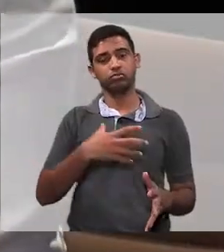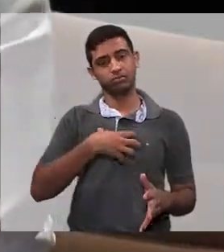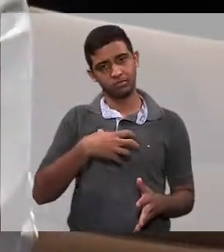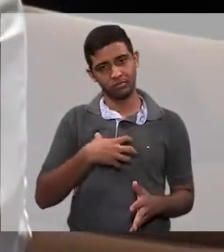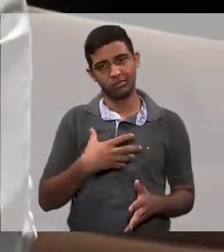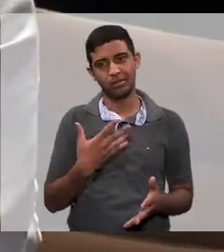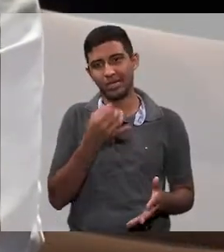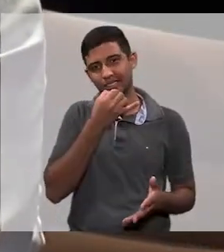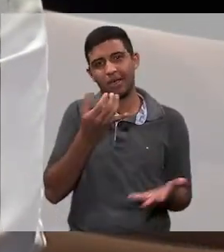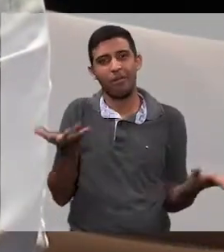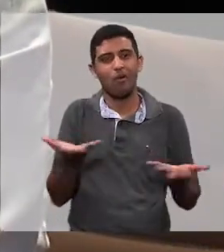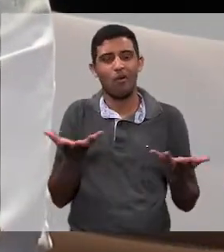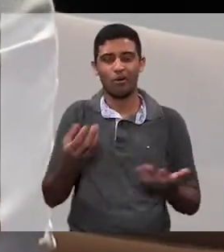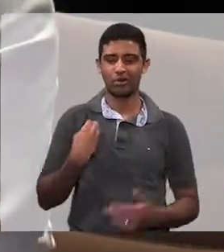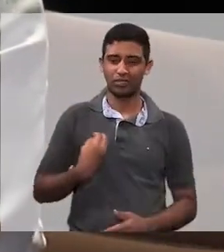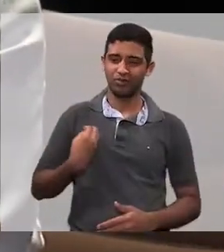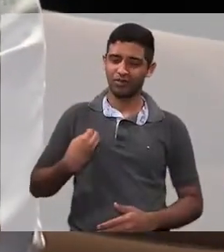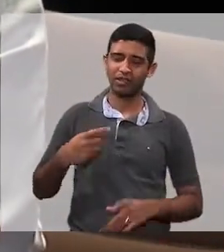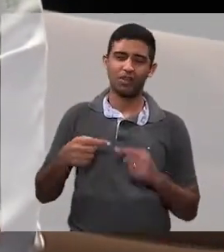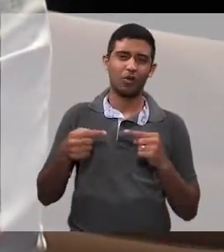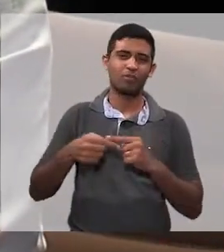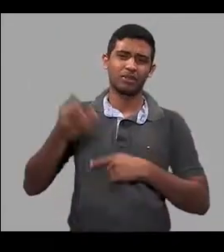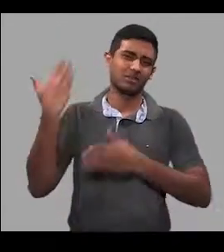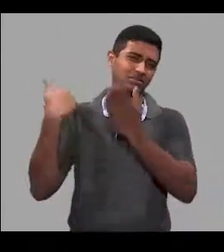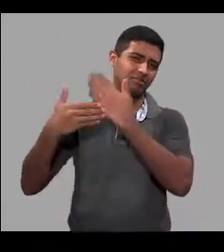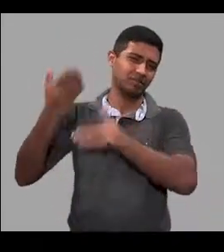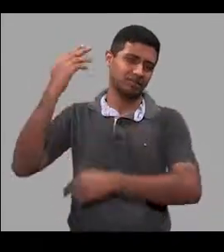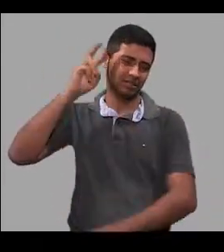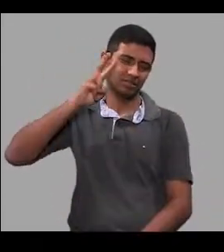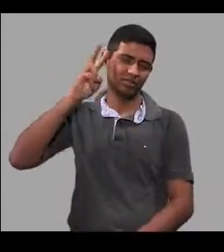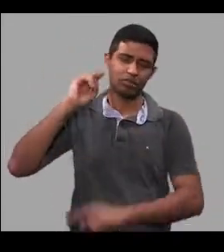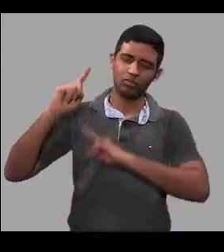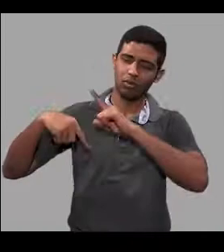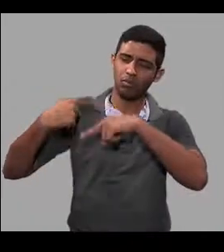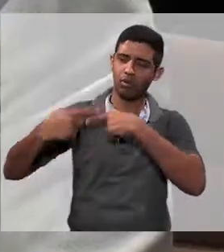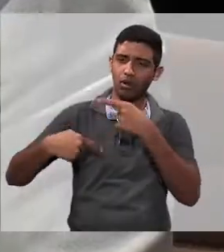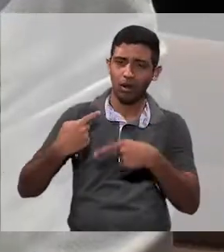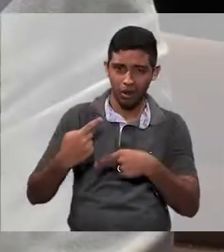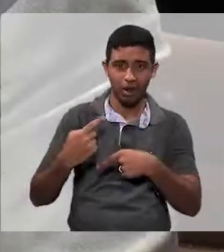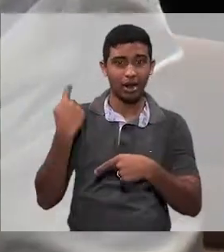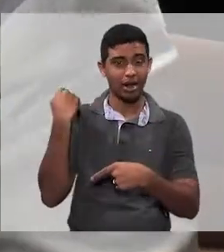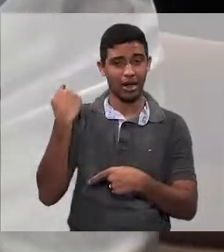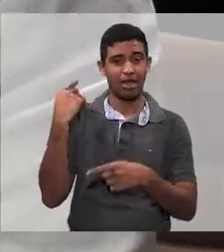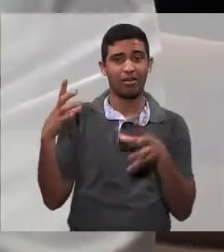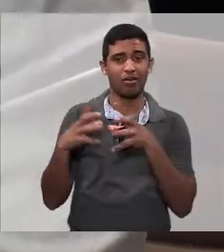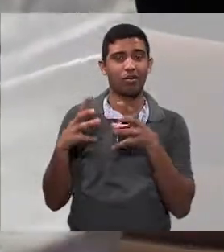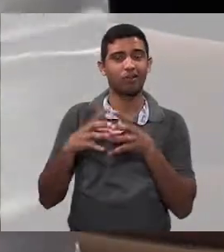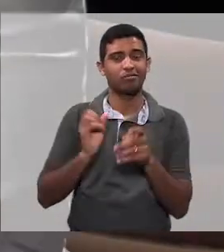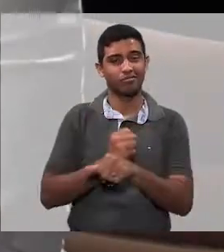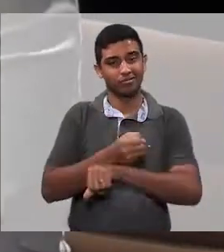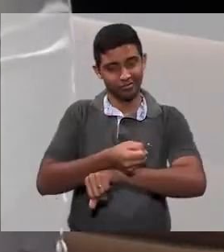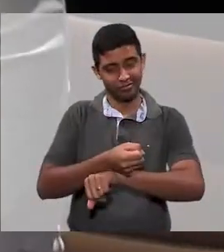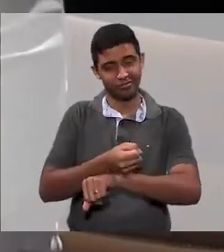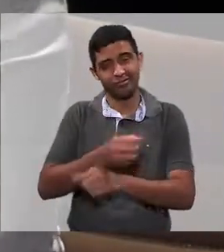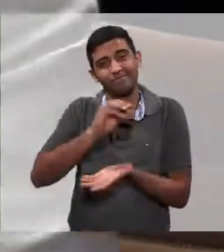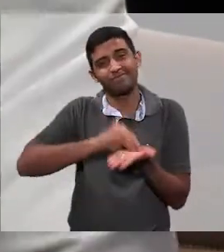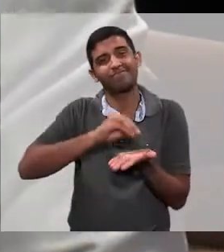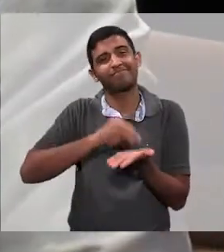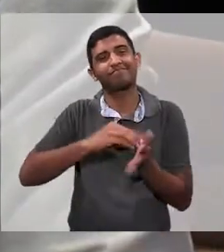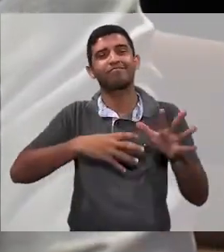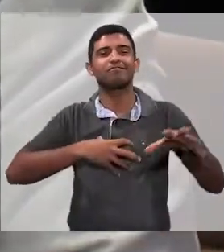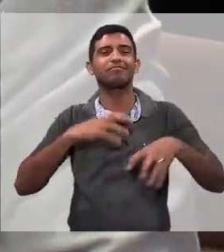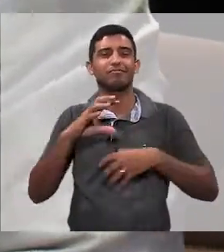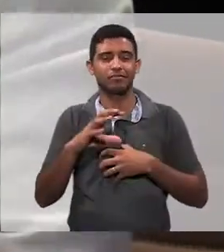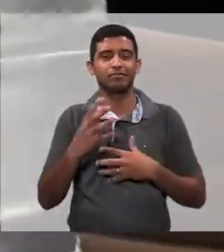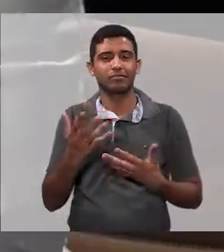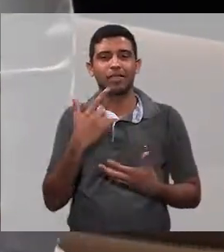hoje é resultado de um processo histórico sem de dúvida, escravidão. Mas sem dúvida. Né? É. E falta muita empatia, né? Quando